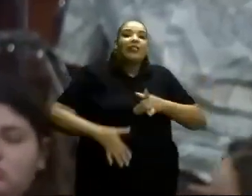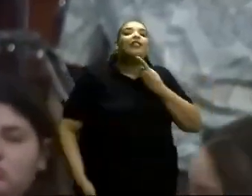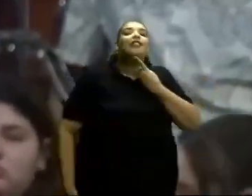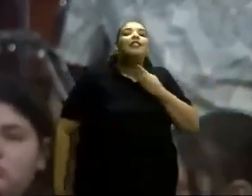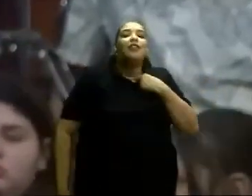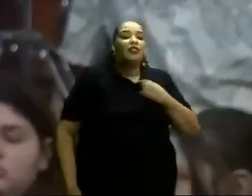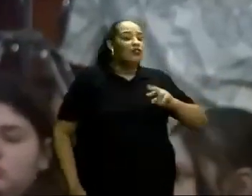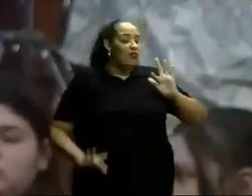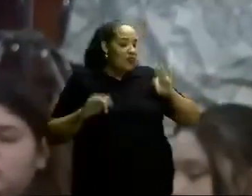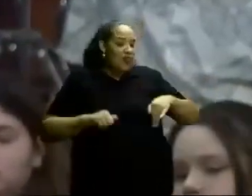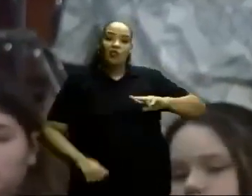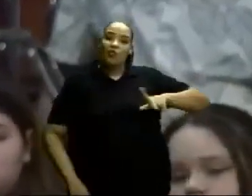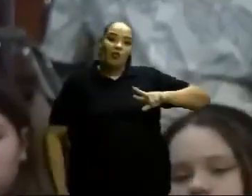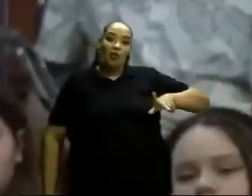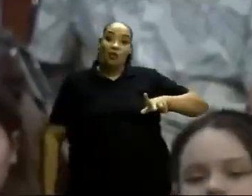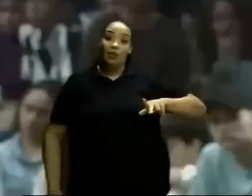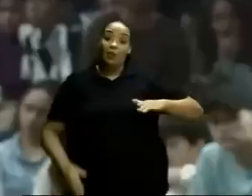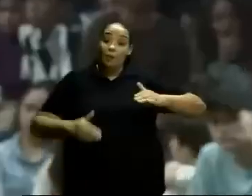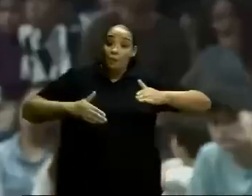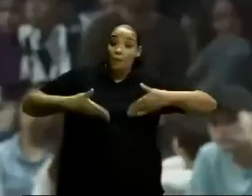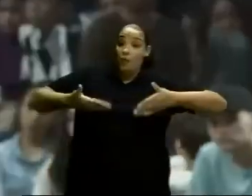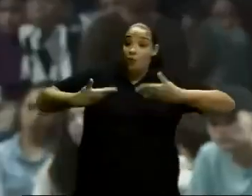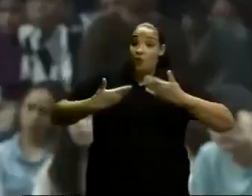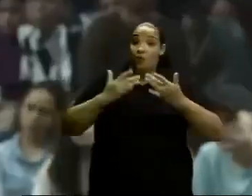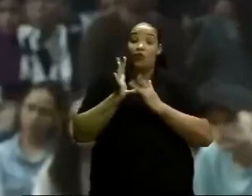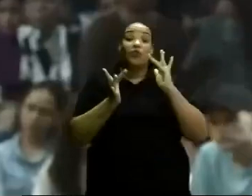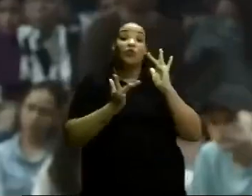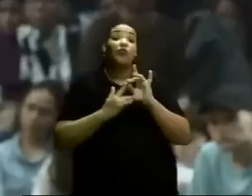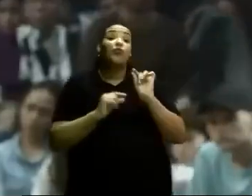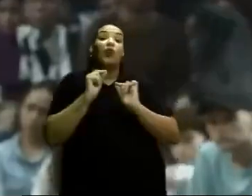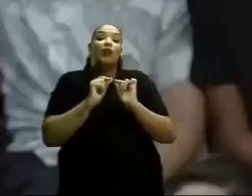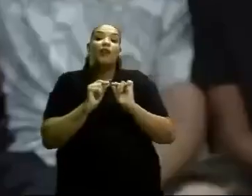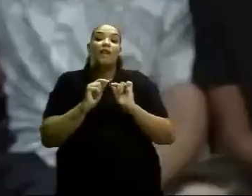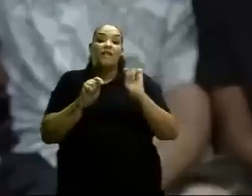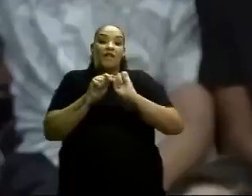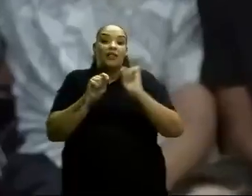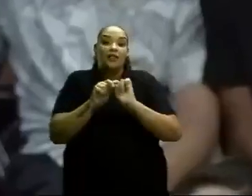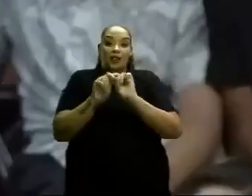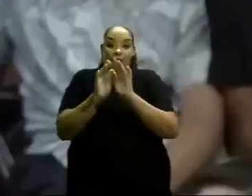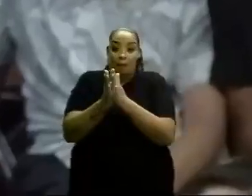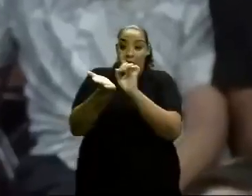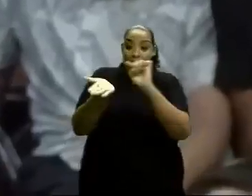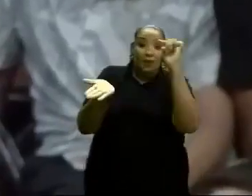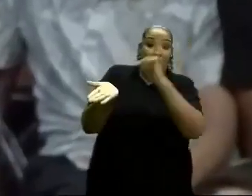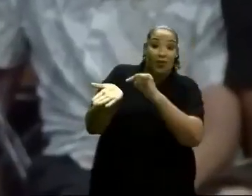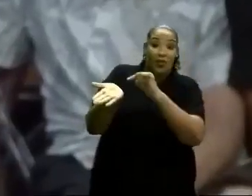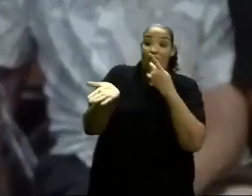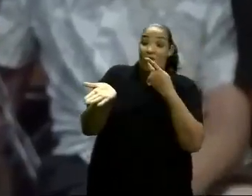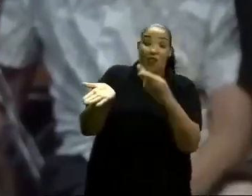fim. A motivação dele é cumprir o que a palavra